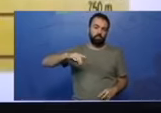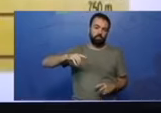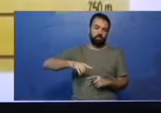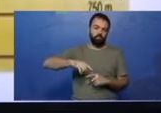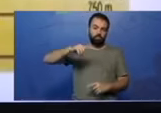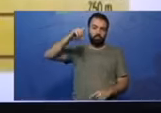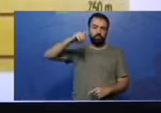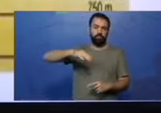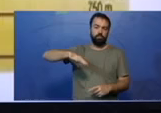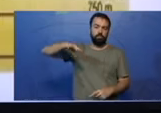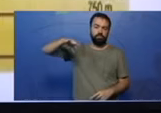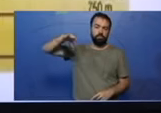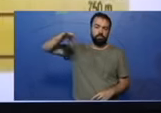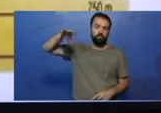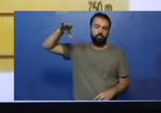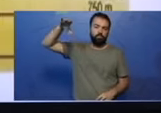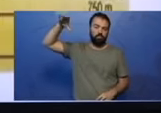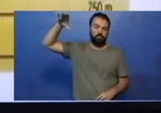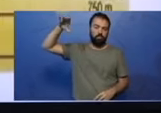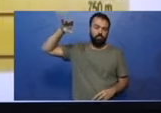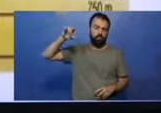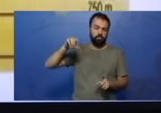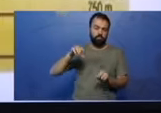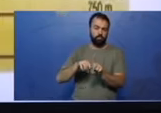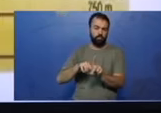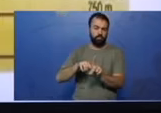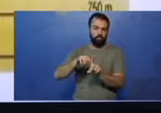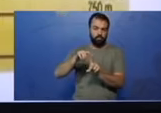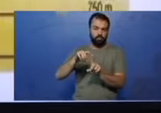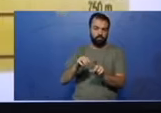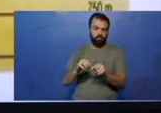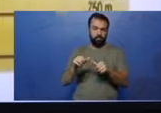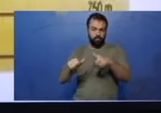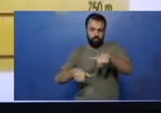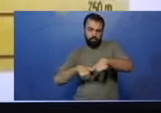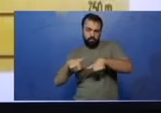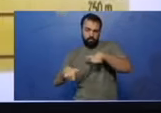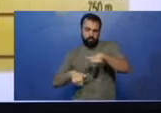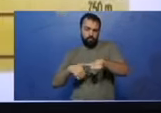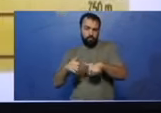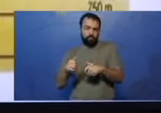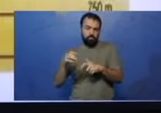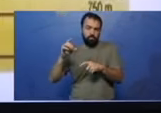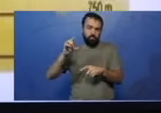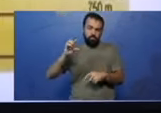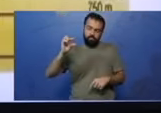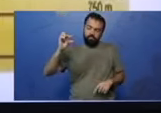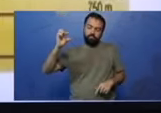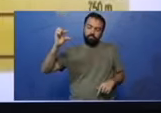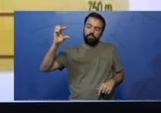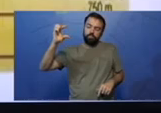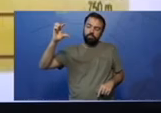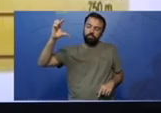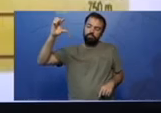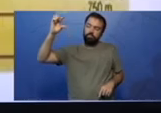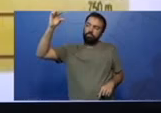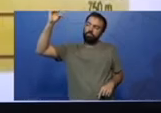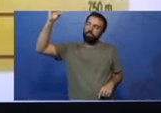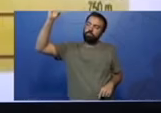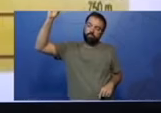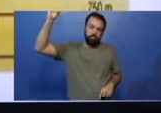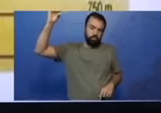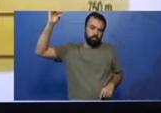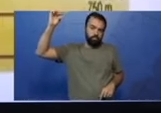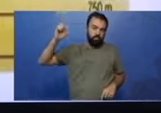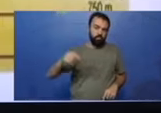da água a temperatura necessária, né, para que ela entre em ebulição, ela vai diminuindo. Ou seja, a